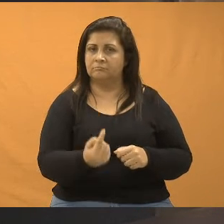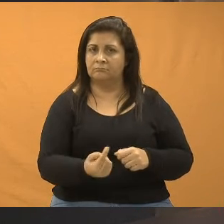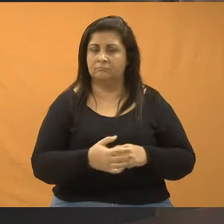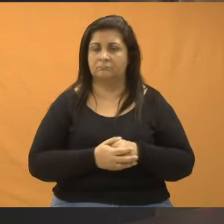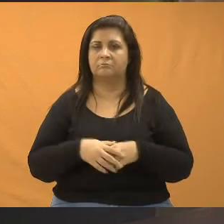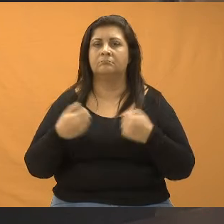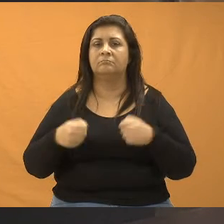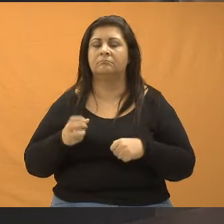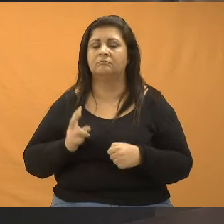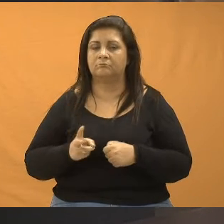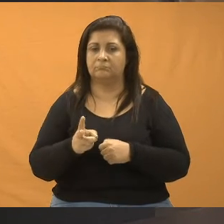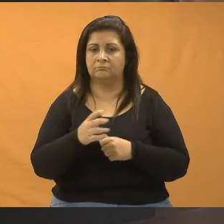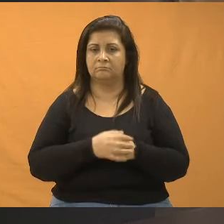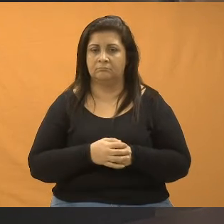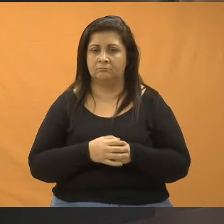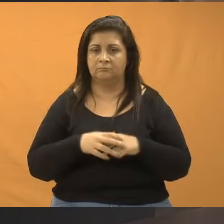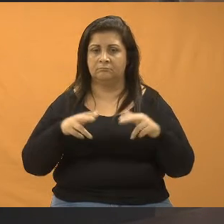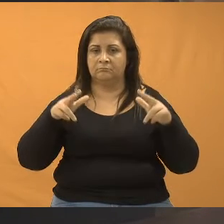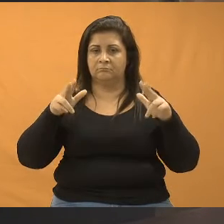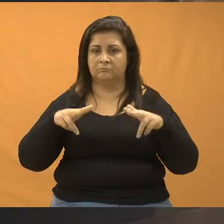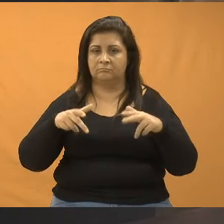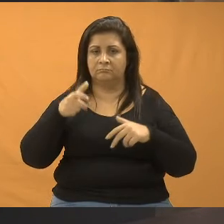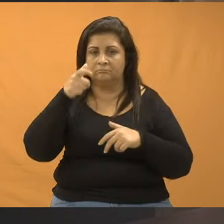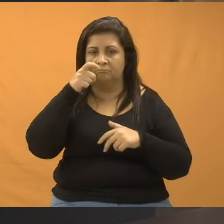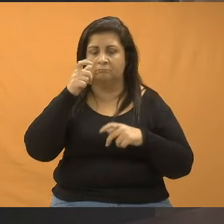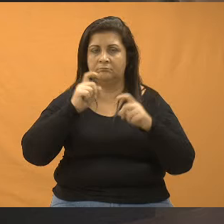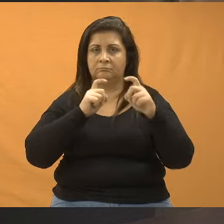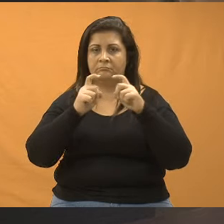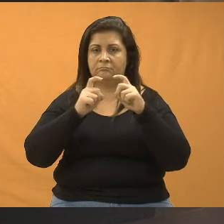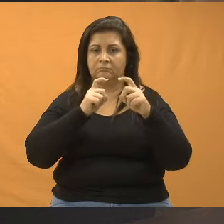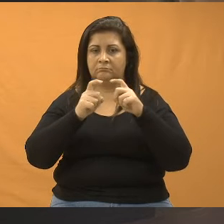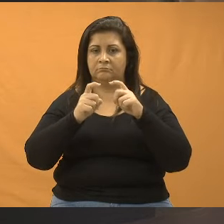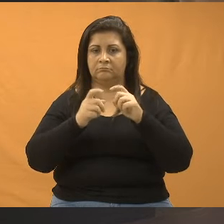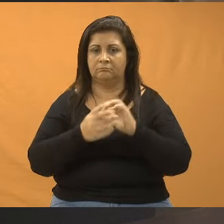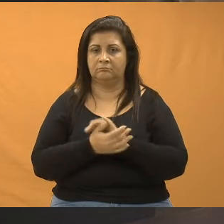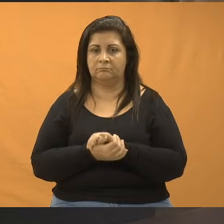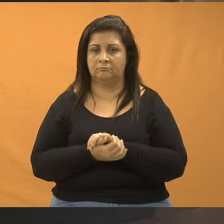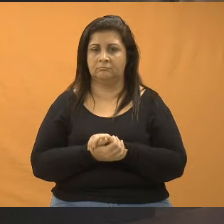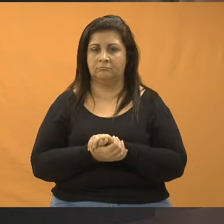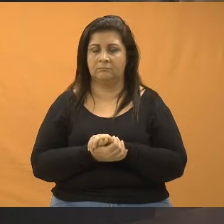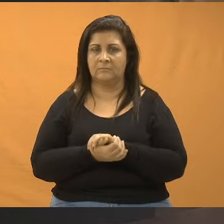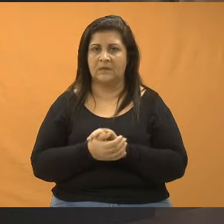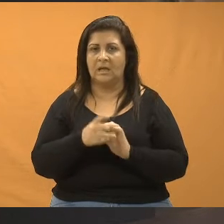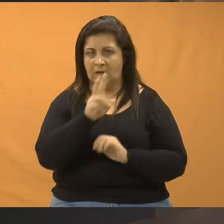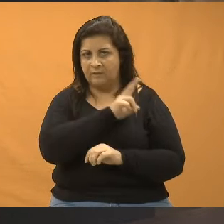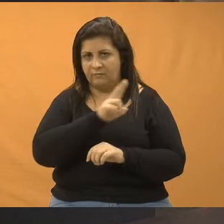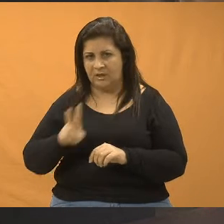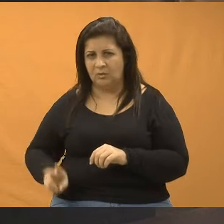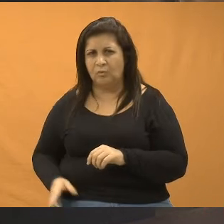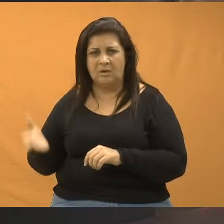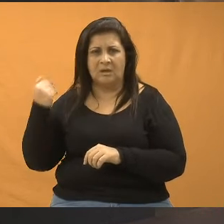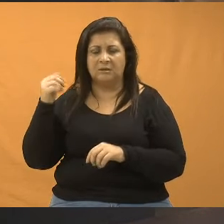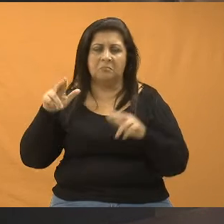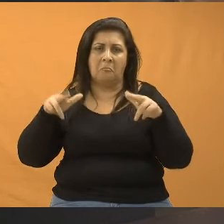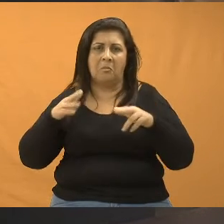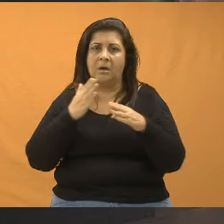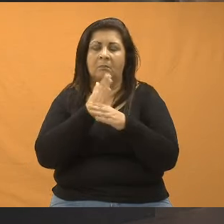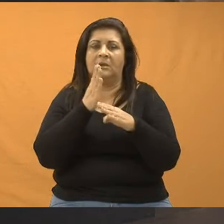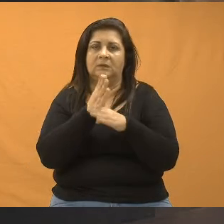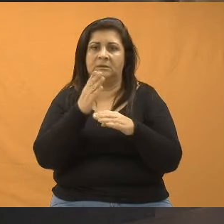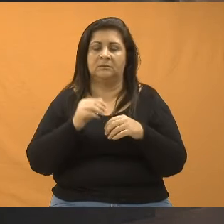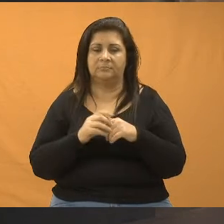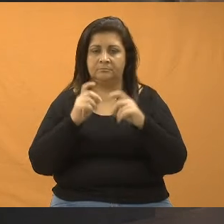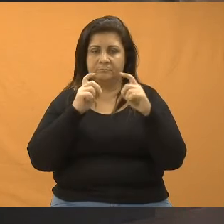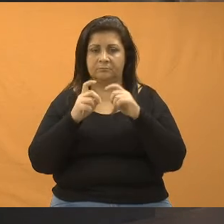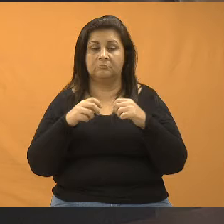tem que continuar. Eu nunca tinha visto uma audiência antes de ser vereadora, eu nunca tinha participado de nenhuma audiência. Eu acho